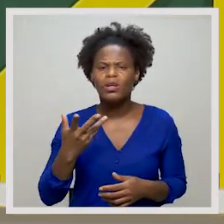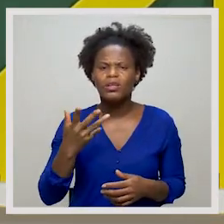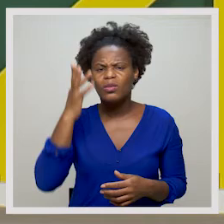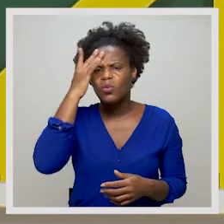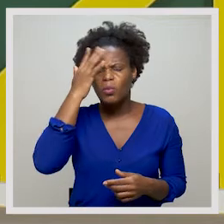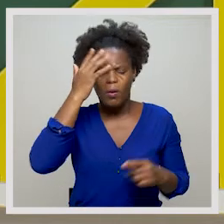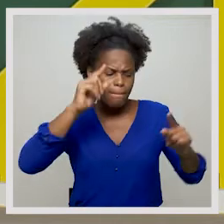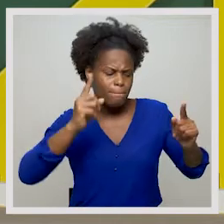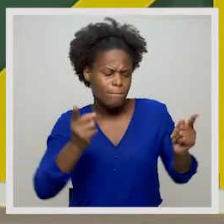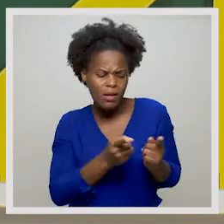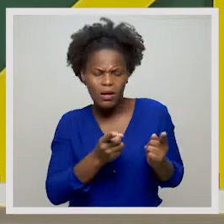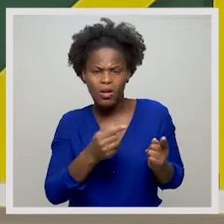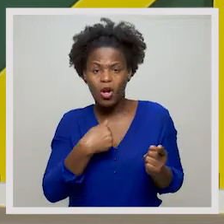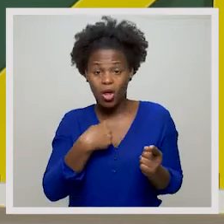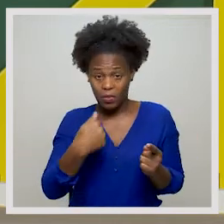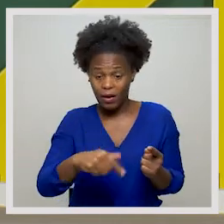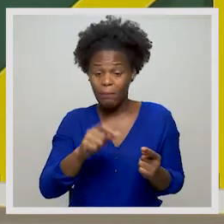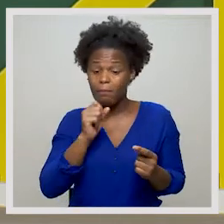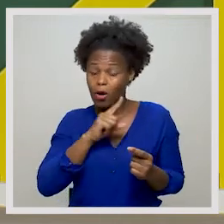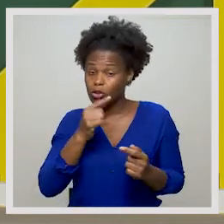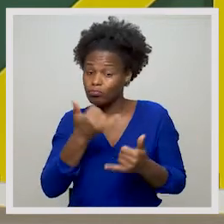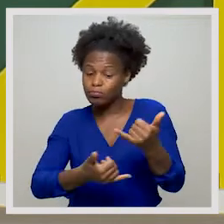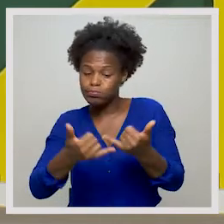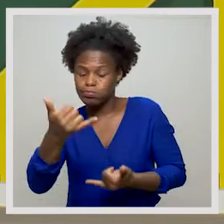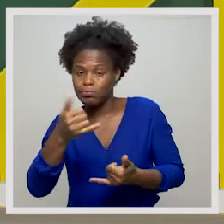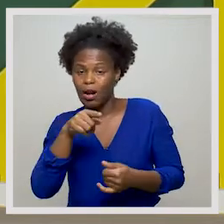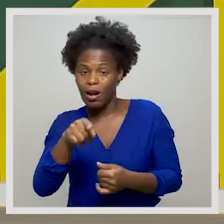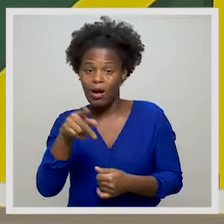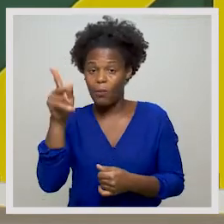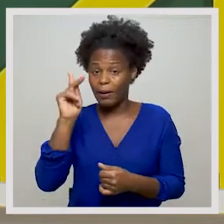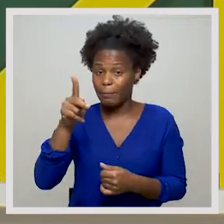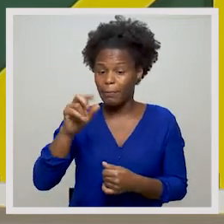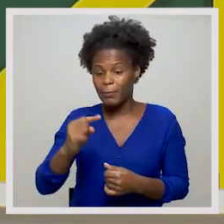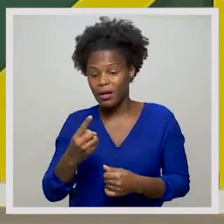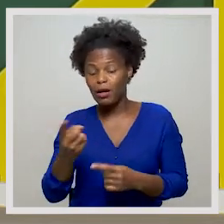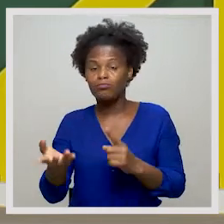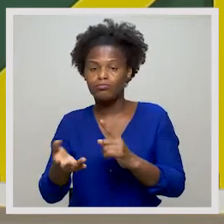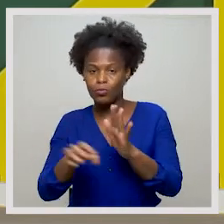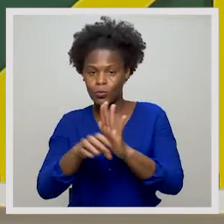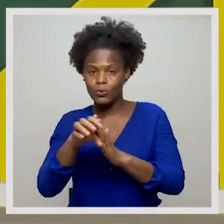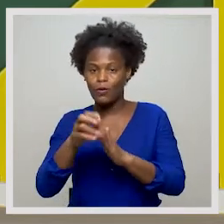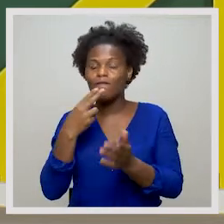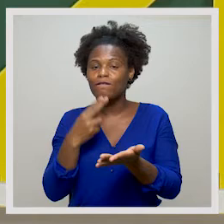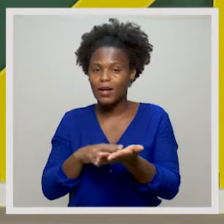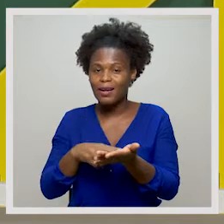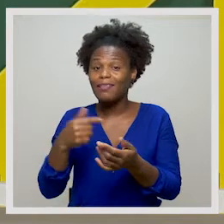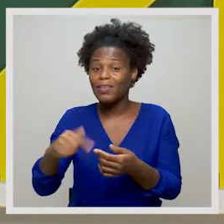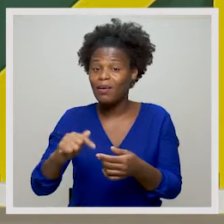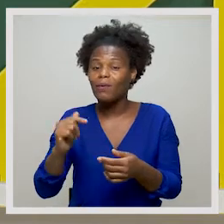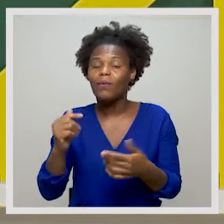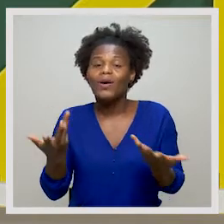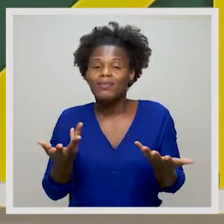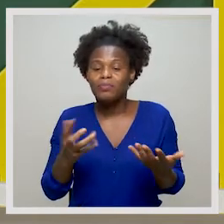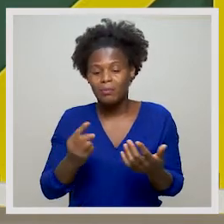Qual é o menor número inteiro que eu posso substituir aqui no k para ter esta condição verdadeira,